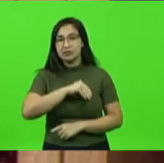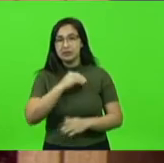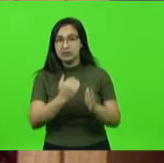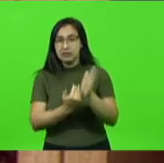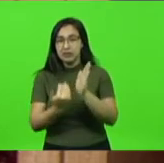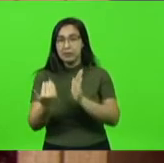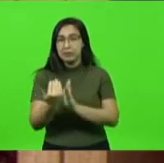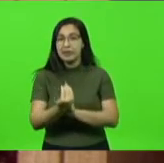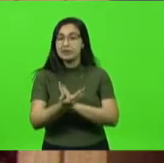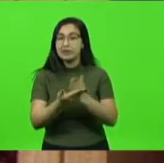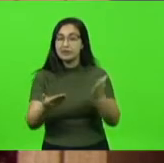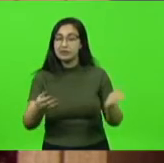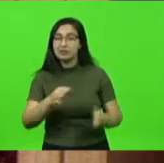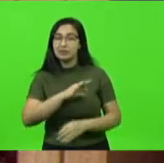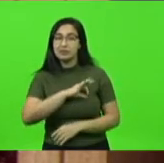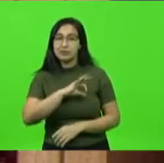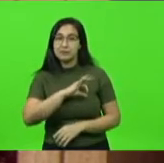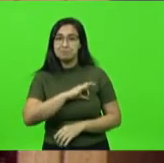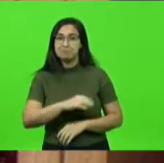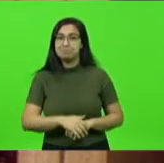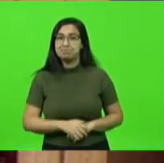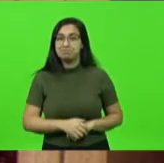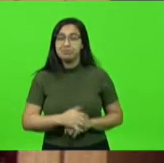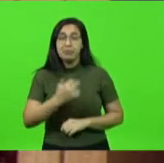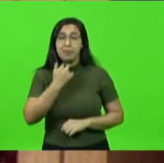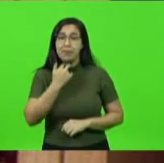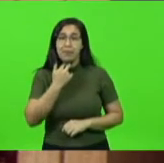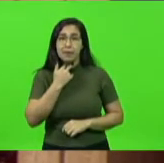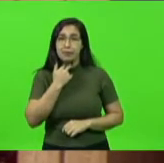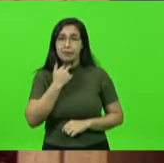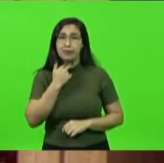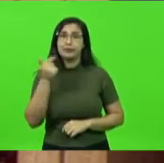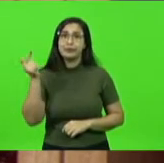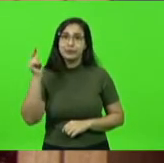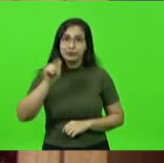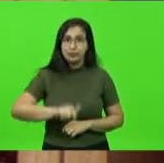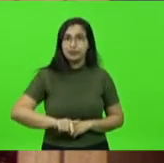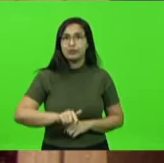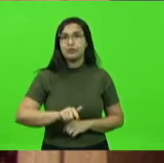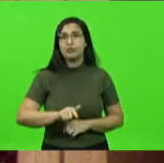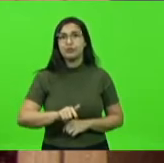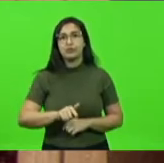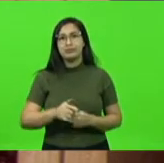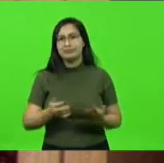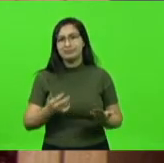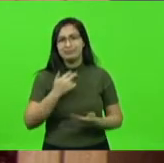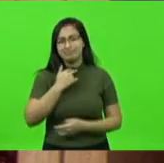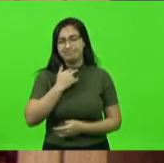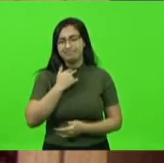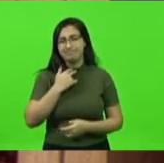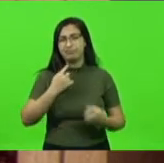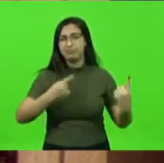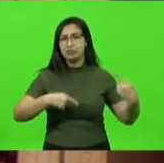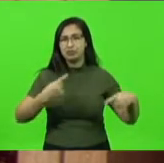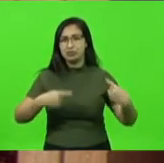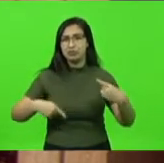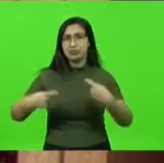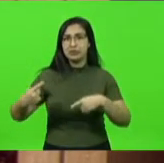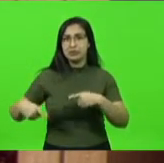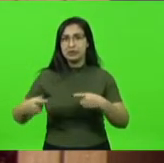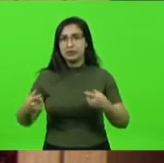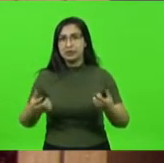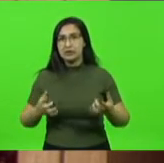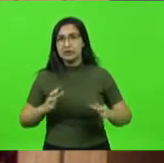para os policiais. E isso não pode mais uma vez acontecer. A discussão ser tão aflorada